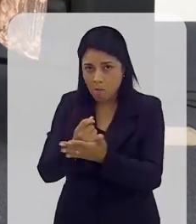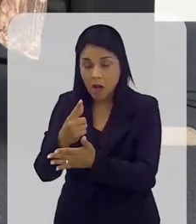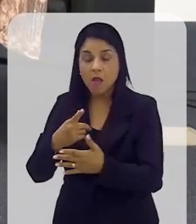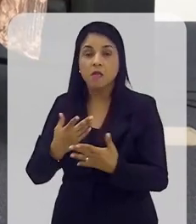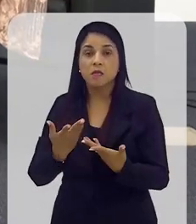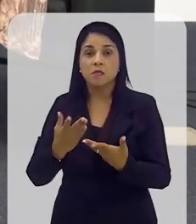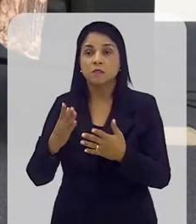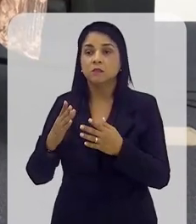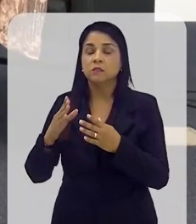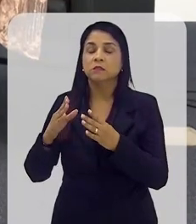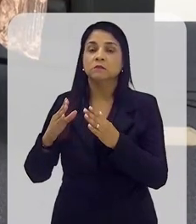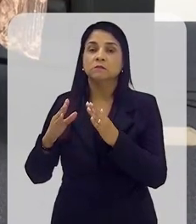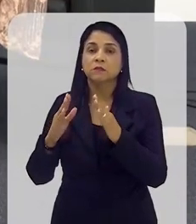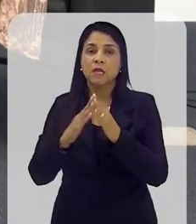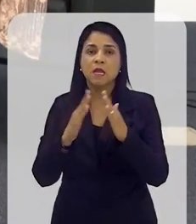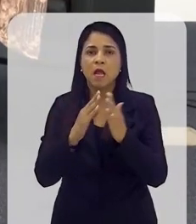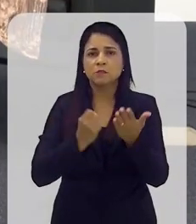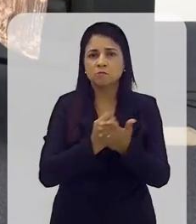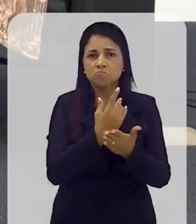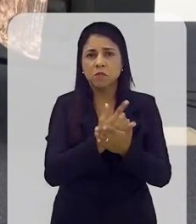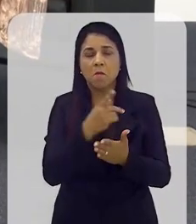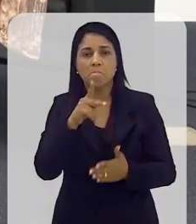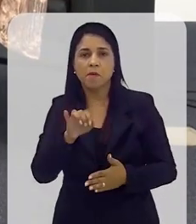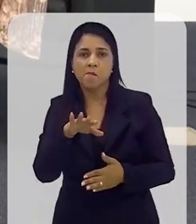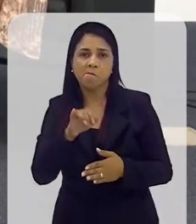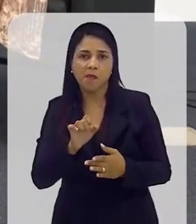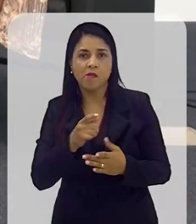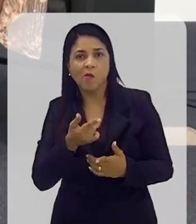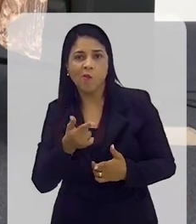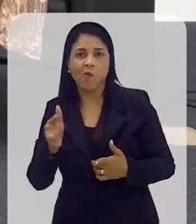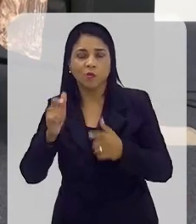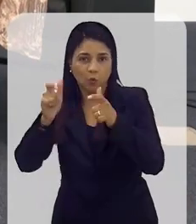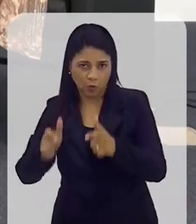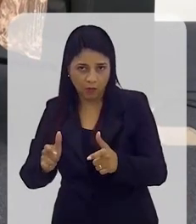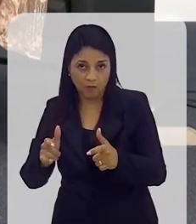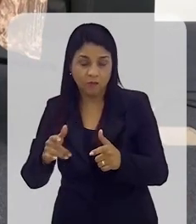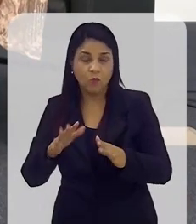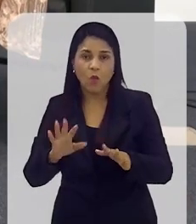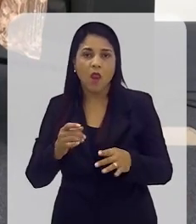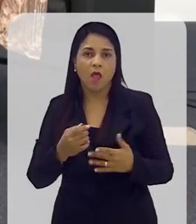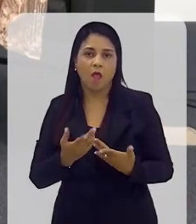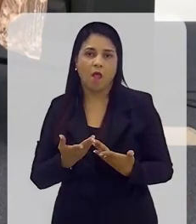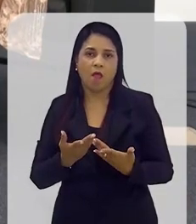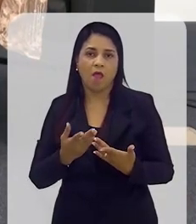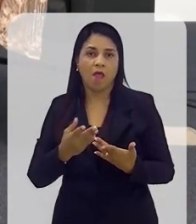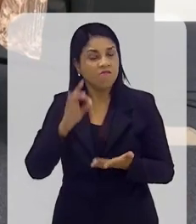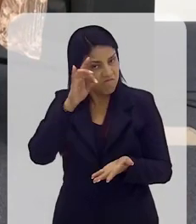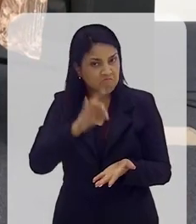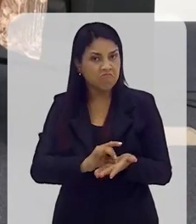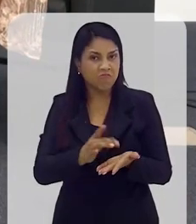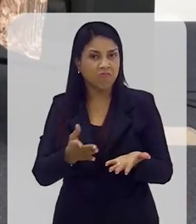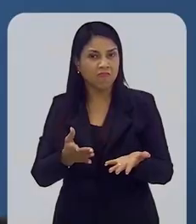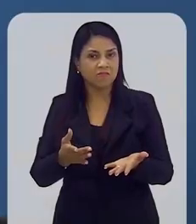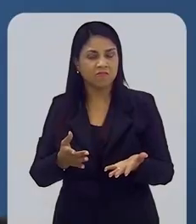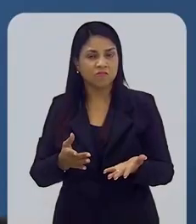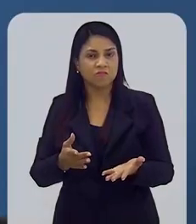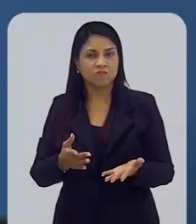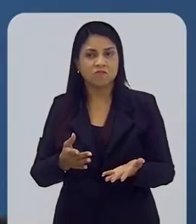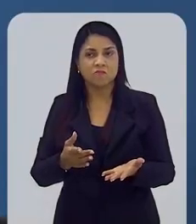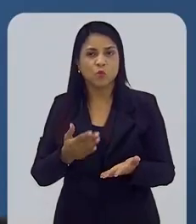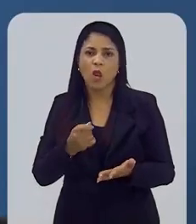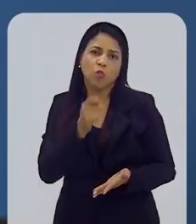e um sonho super legítimo, tá? Claro. Porque muita gente fala assim, não, era futilidade. Mas não, não era futilidade. Também é legítimo. Só